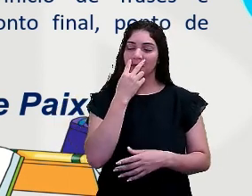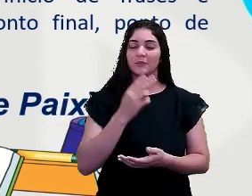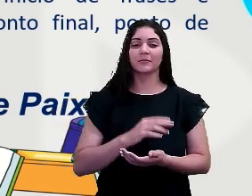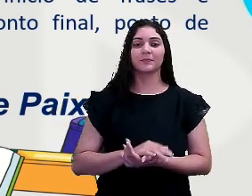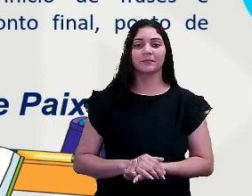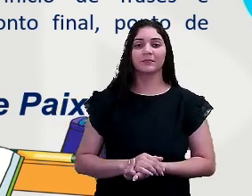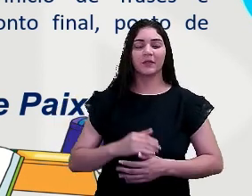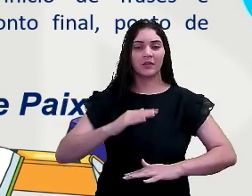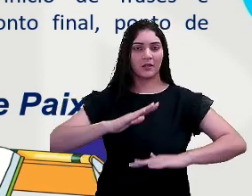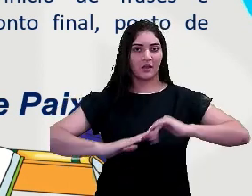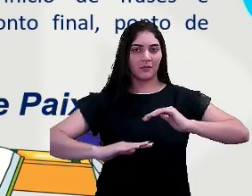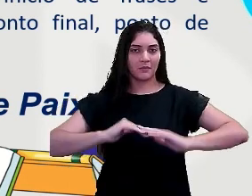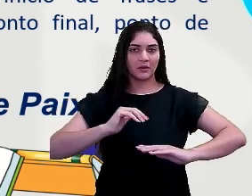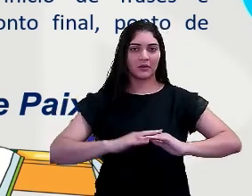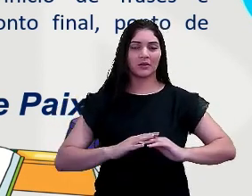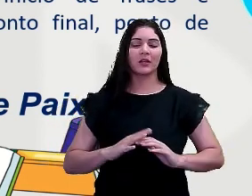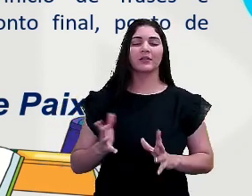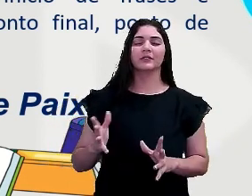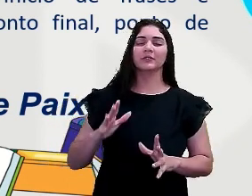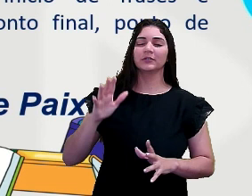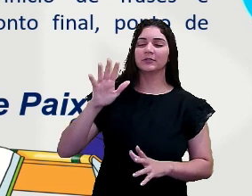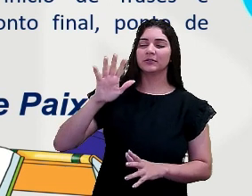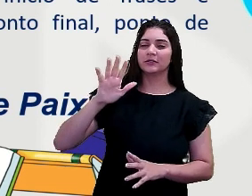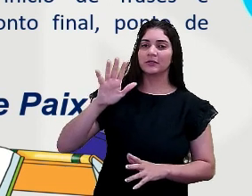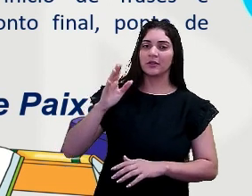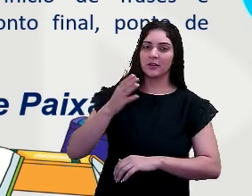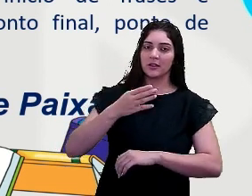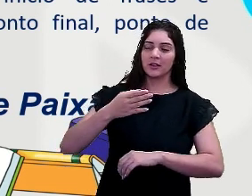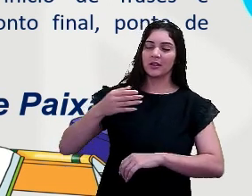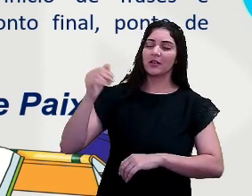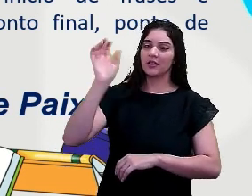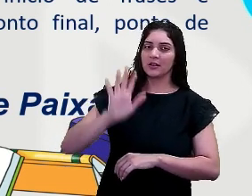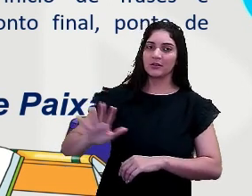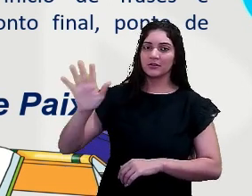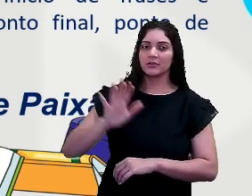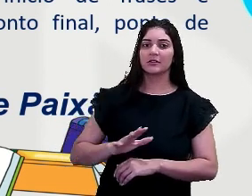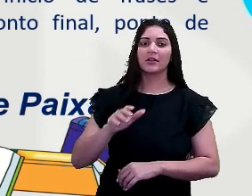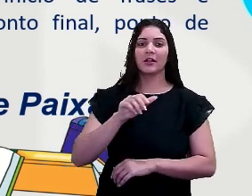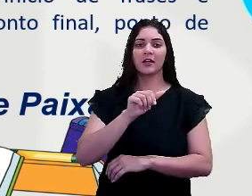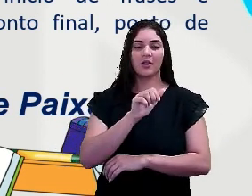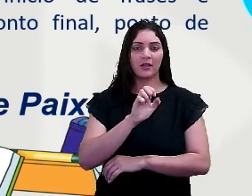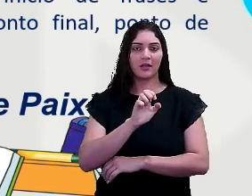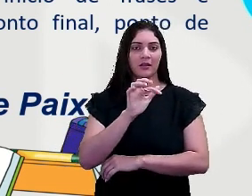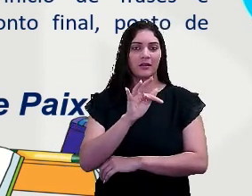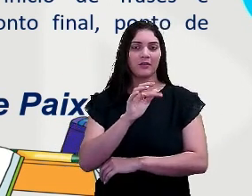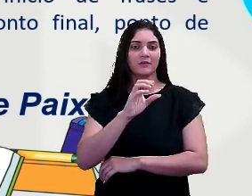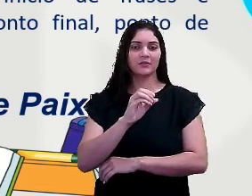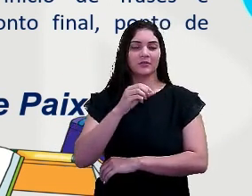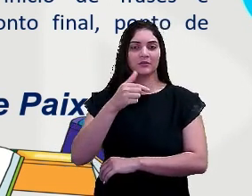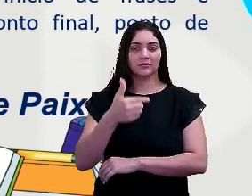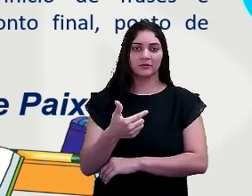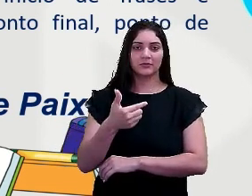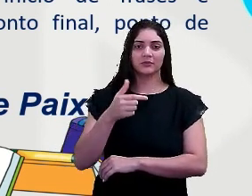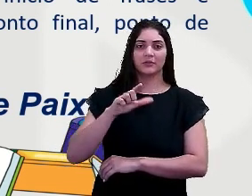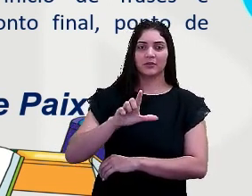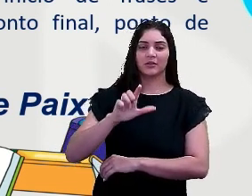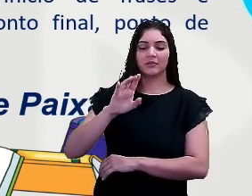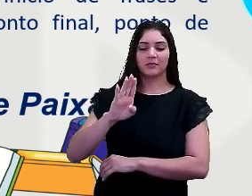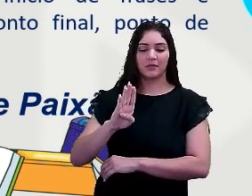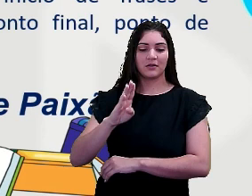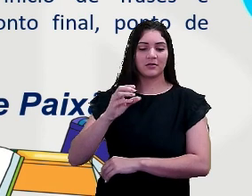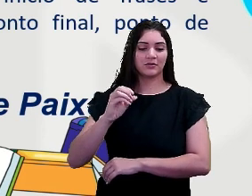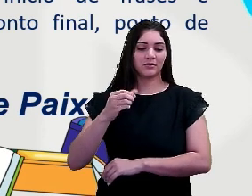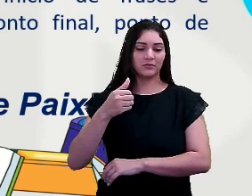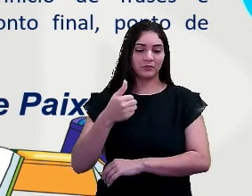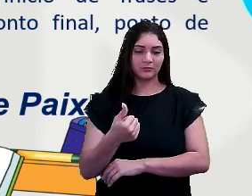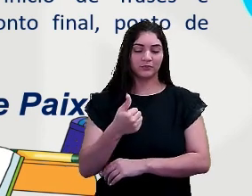E a habilidade nacional da Base Nacional Comum Curricular é a EF 02 LP 01.